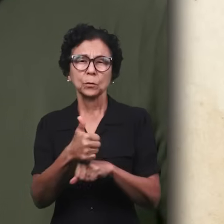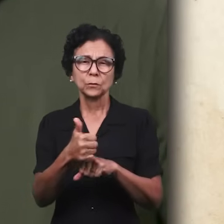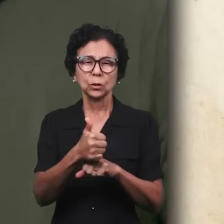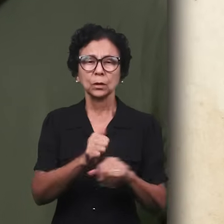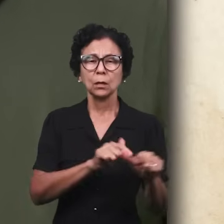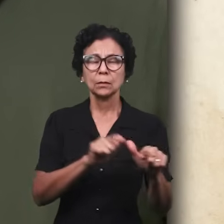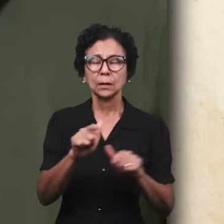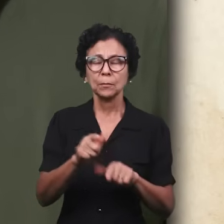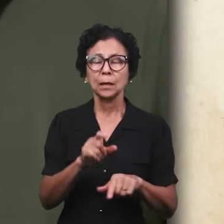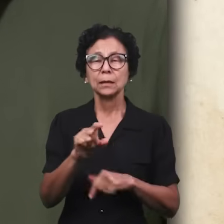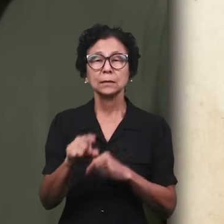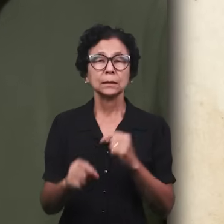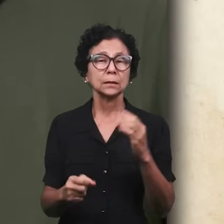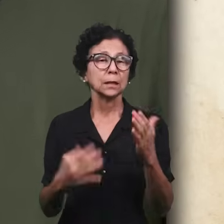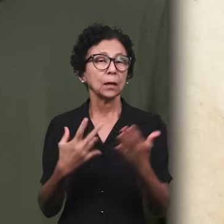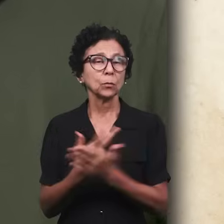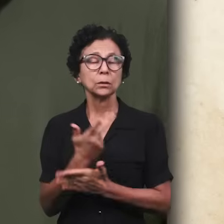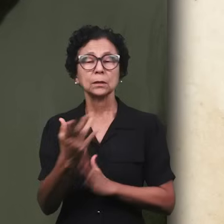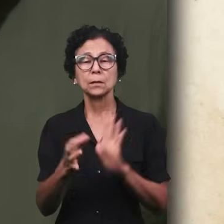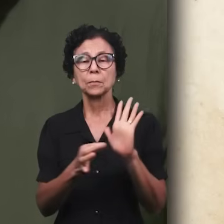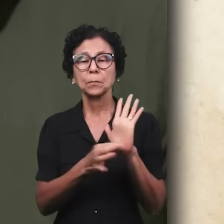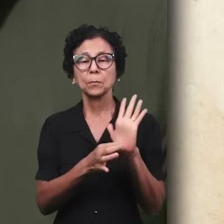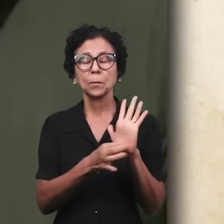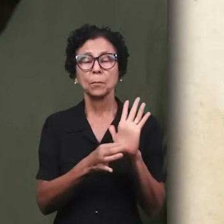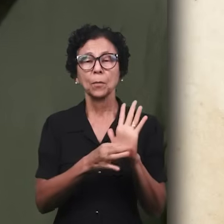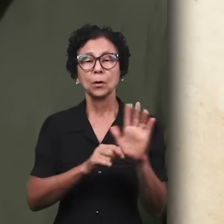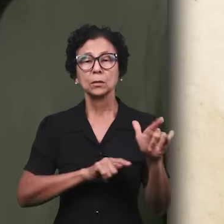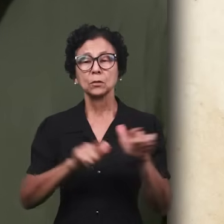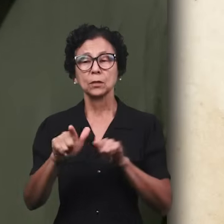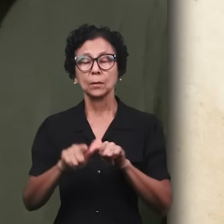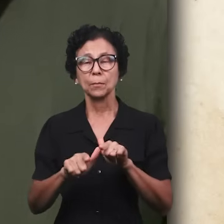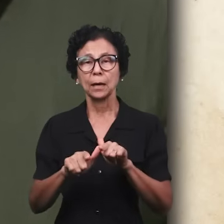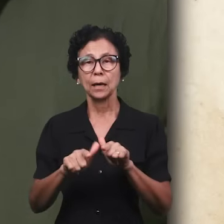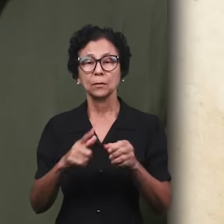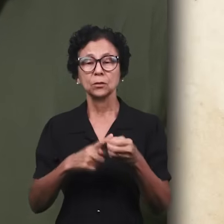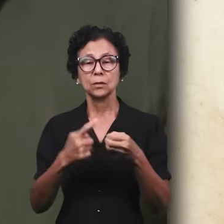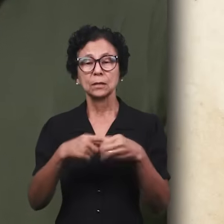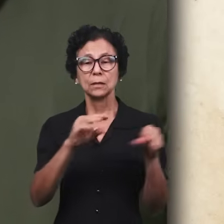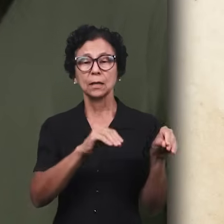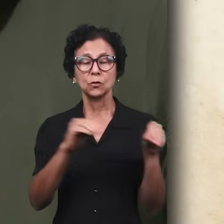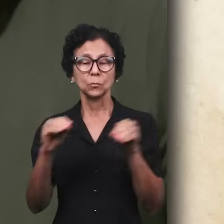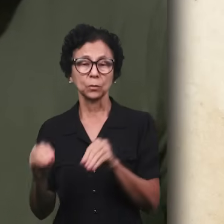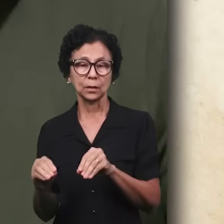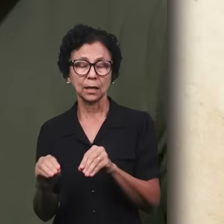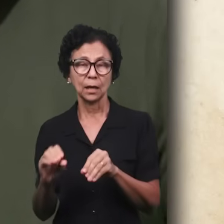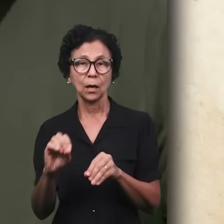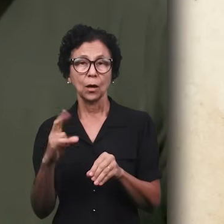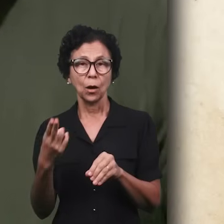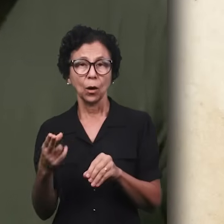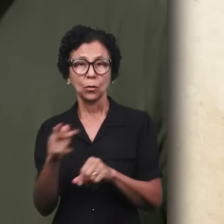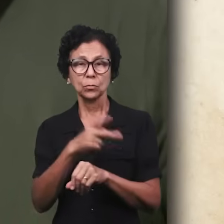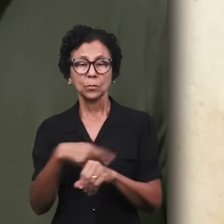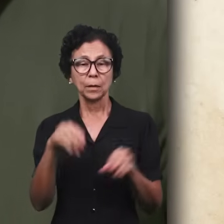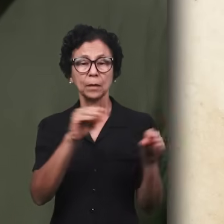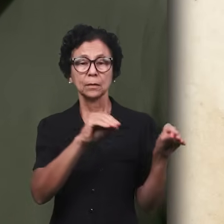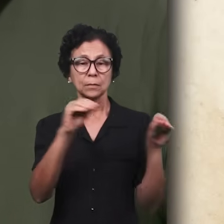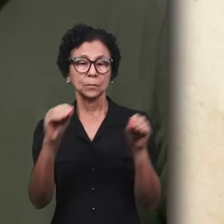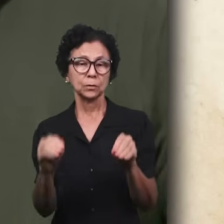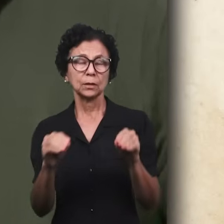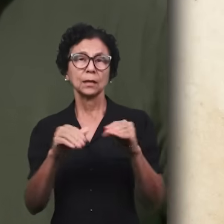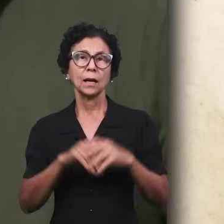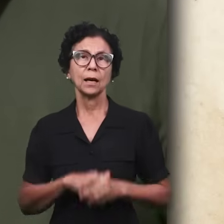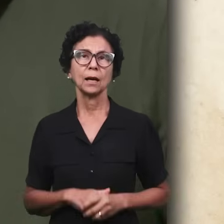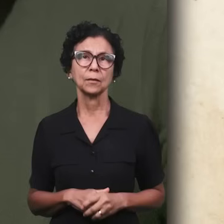de emprego para mudar de cidade ou até mesmo país, a compra desse imóvel fica como